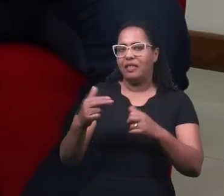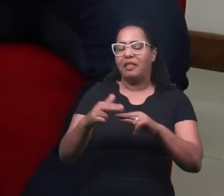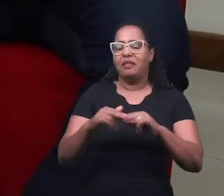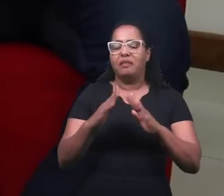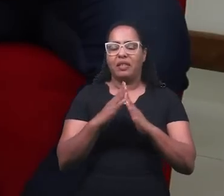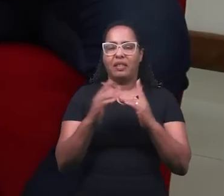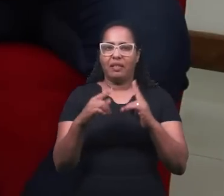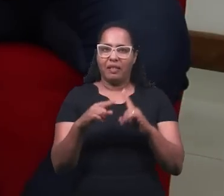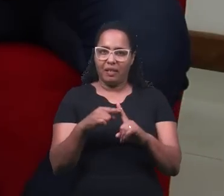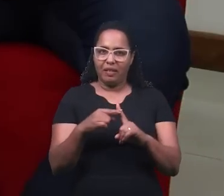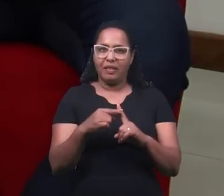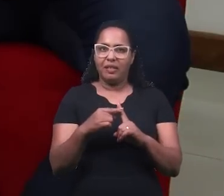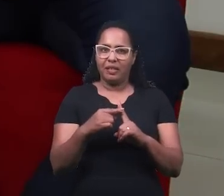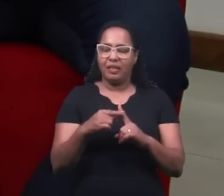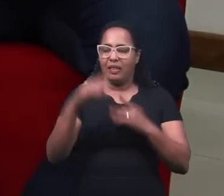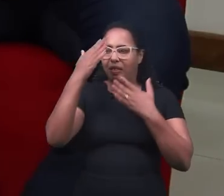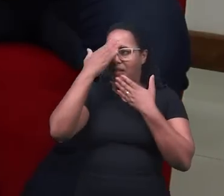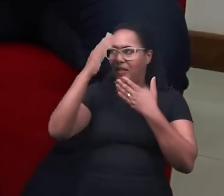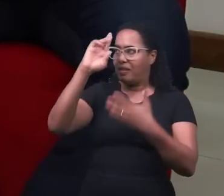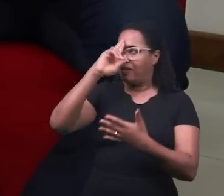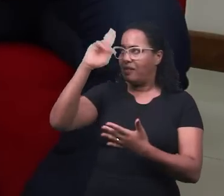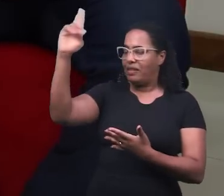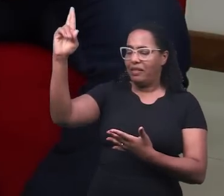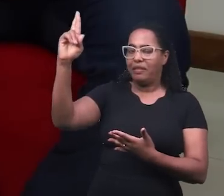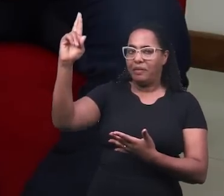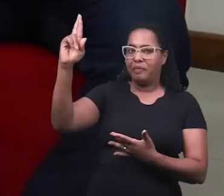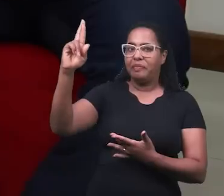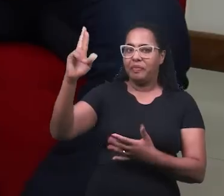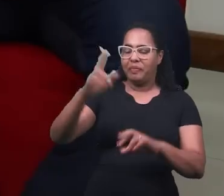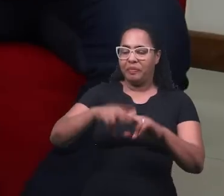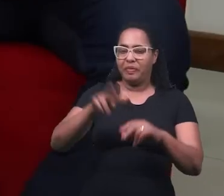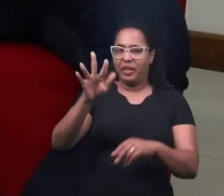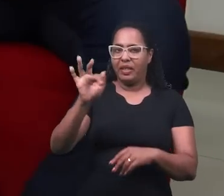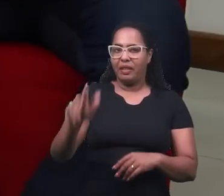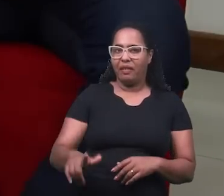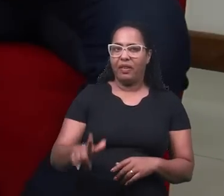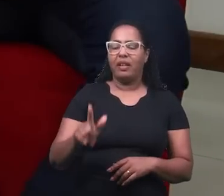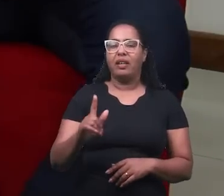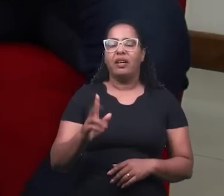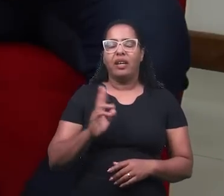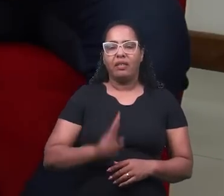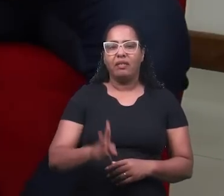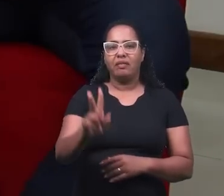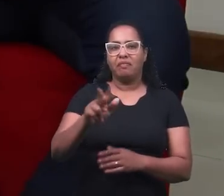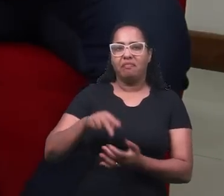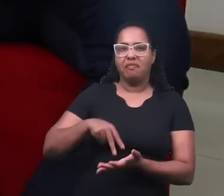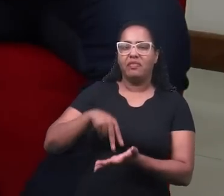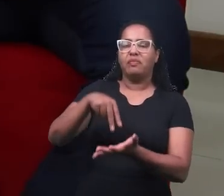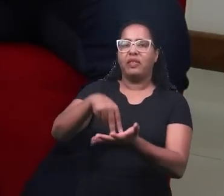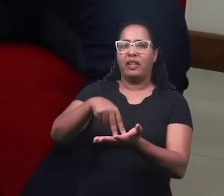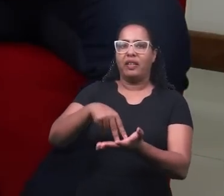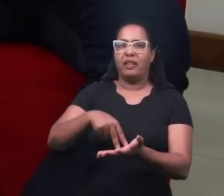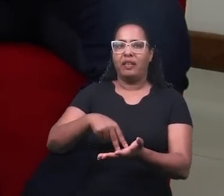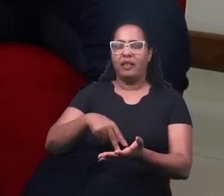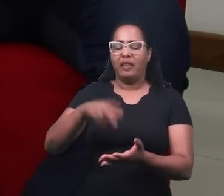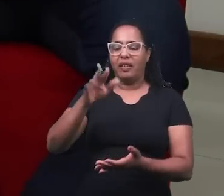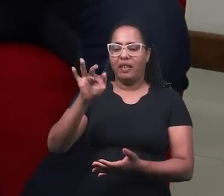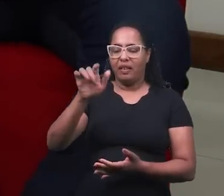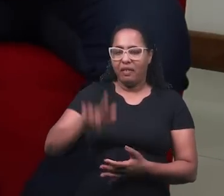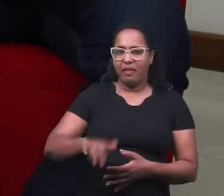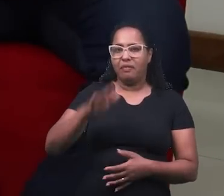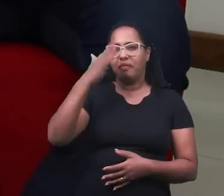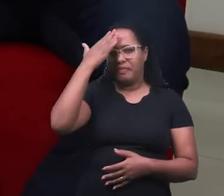Senhor por essa igreja, né, pela fé dos irmãos, porque é isso que nos mantém de pé. Né, a